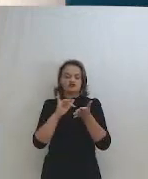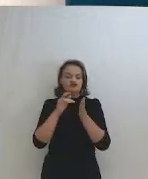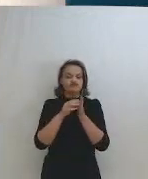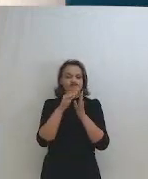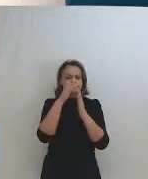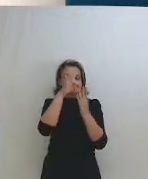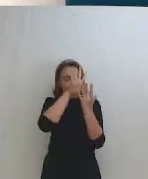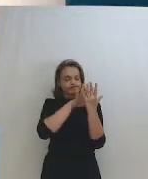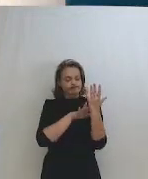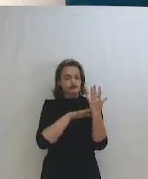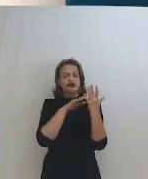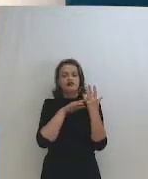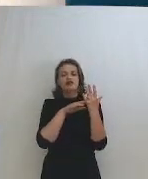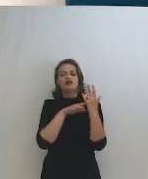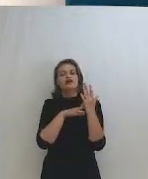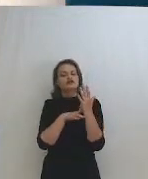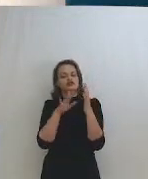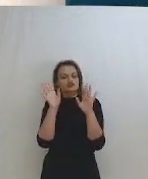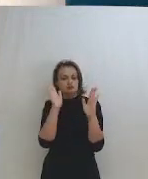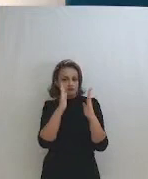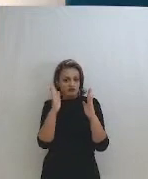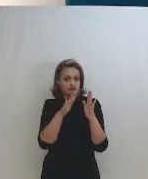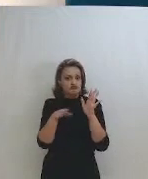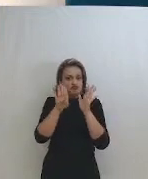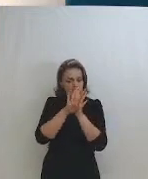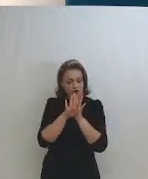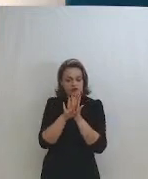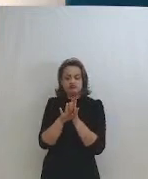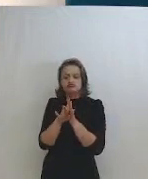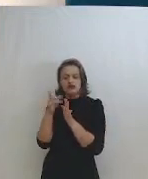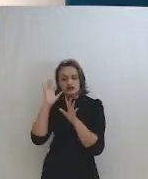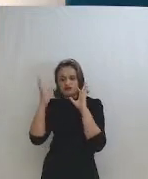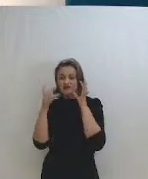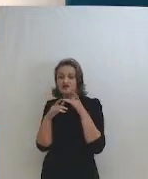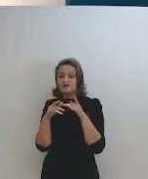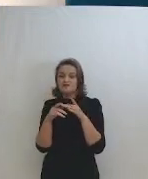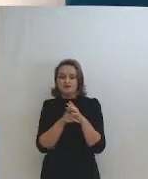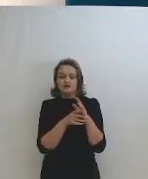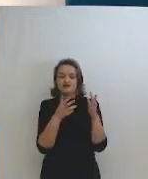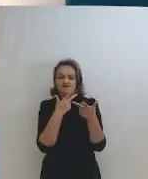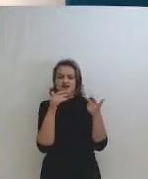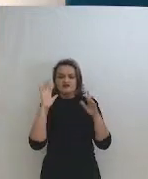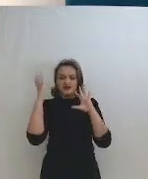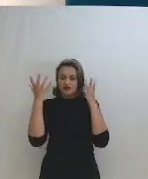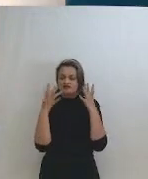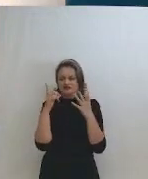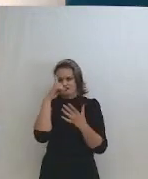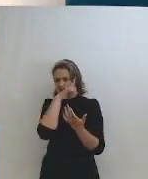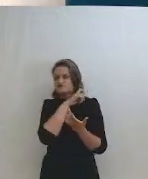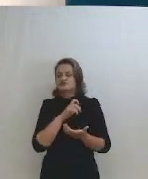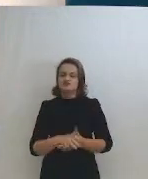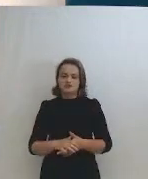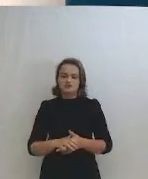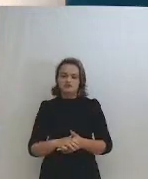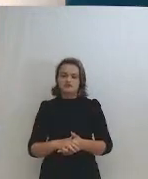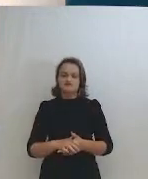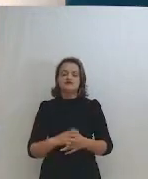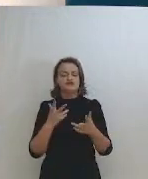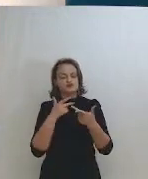sair, até pela complexidade dos fatos, dos feitos, e pela complexidade também dos fatos.